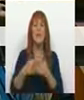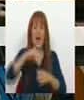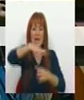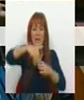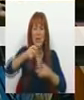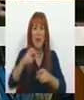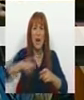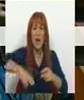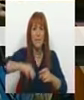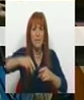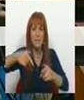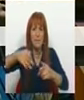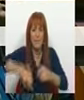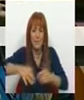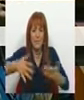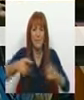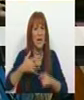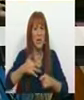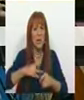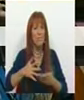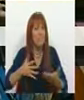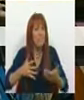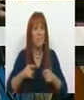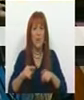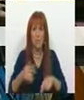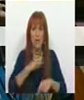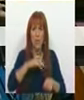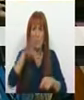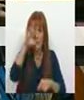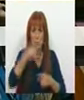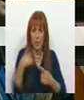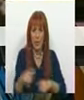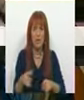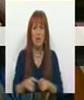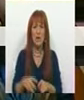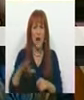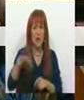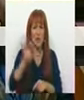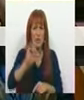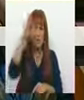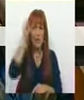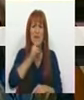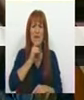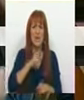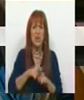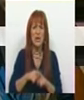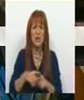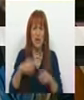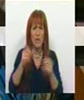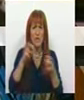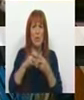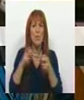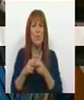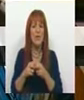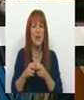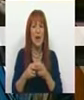seio da ANMP e que num parecer recente, que aqui tenho, Sr. Ministro, elegeu como sua primeira medida para resolver este